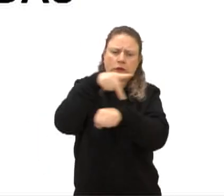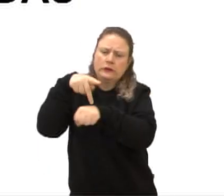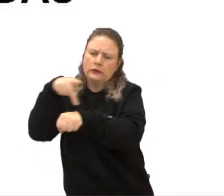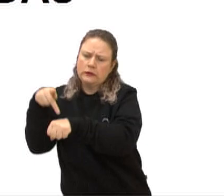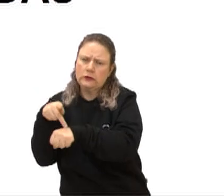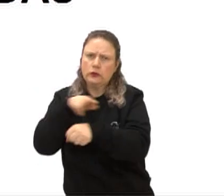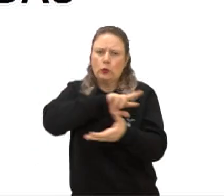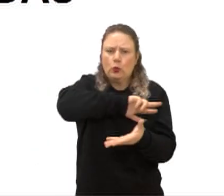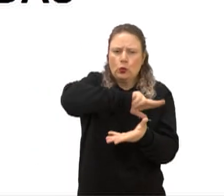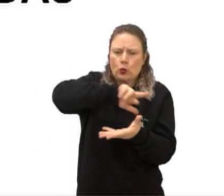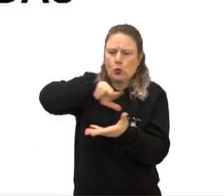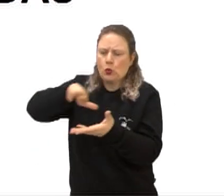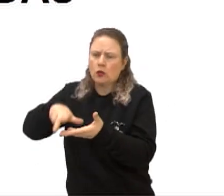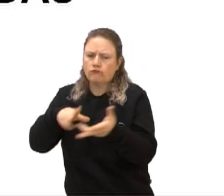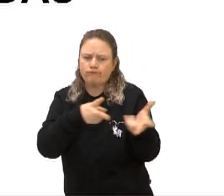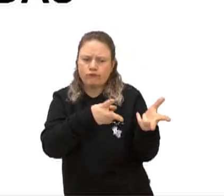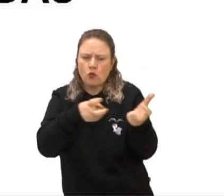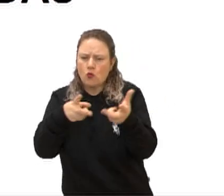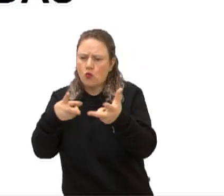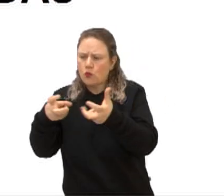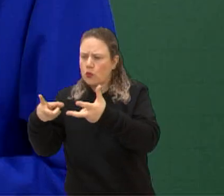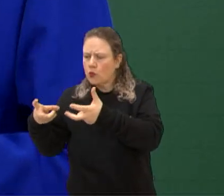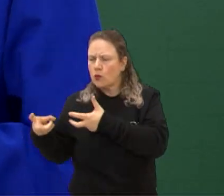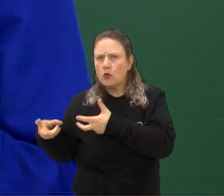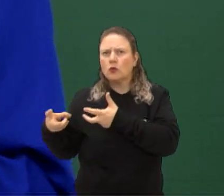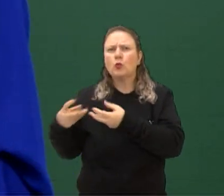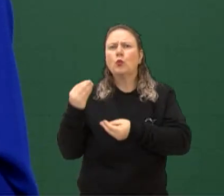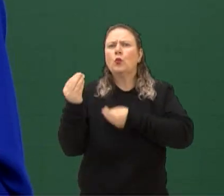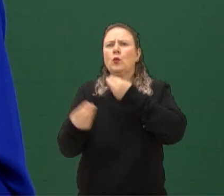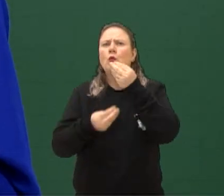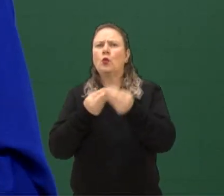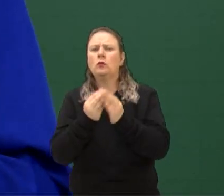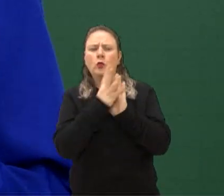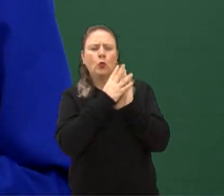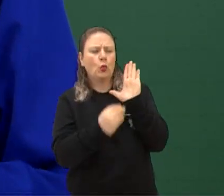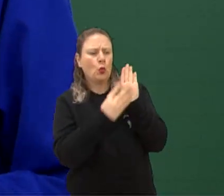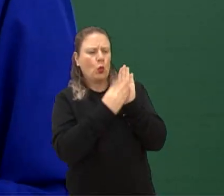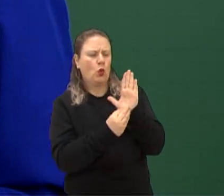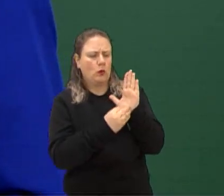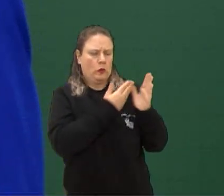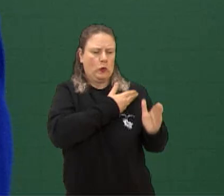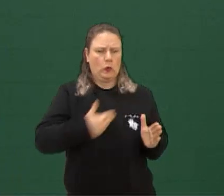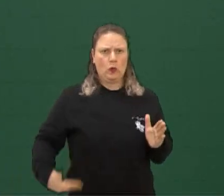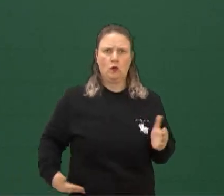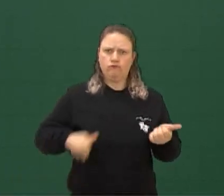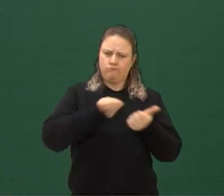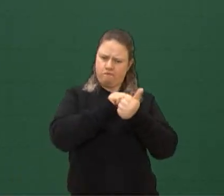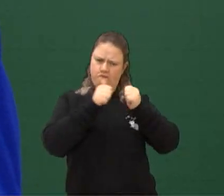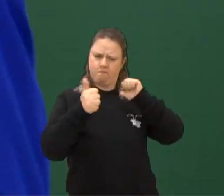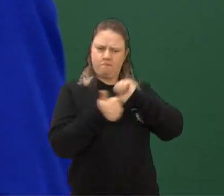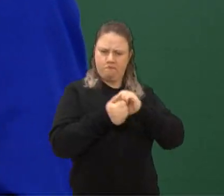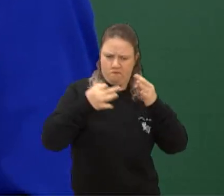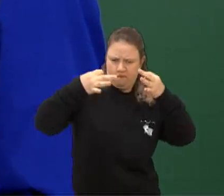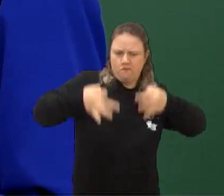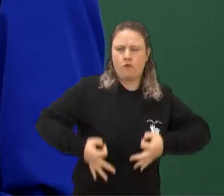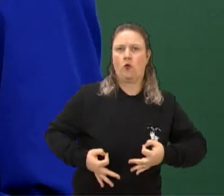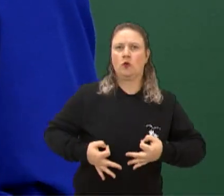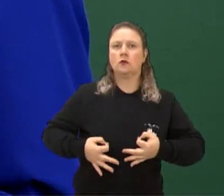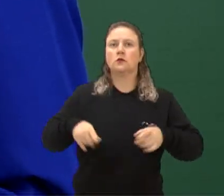tentar perceber quais seriam os modos de governo, né, mais adequados. Tá? Então, estabeleceu